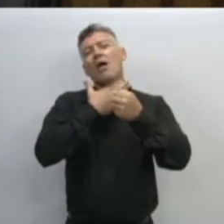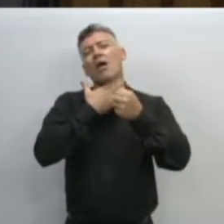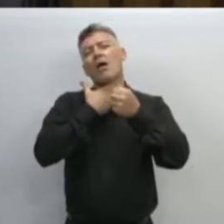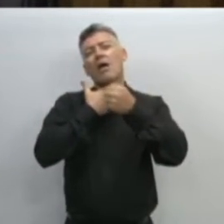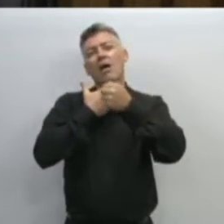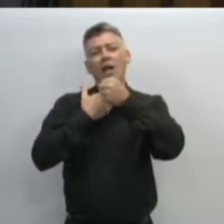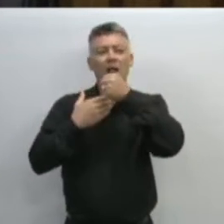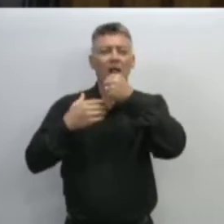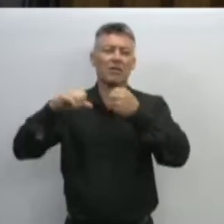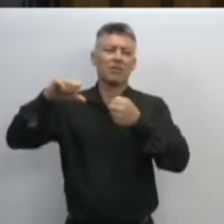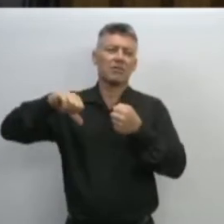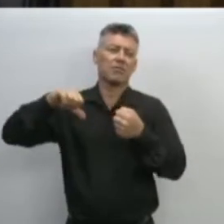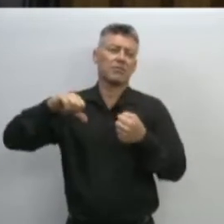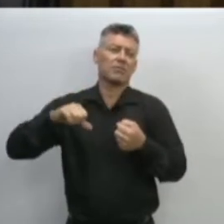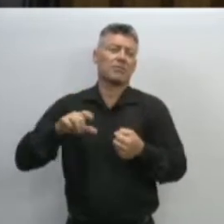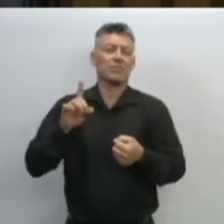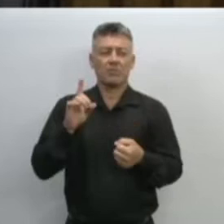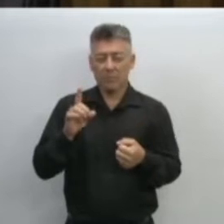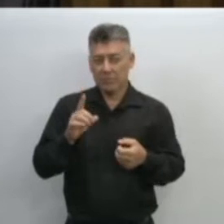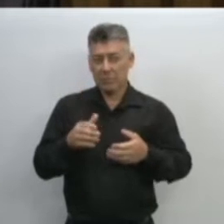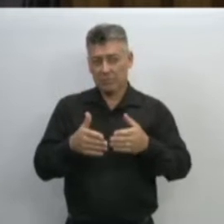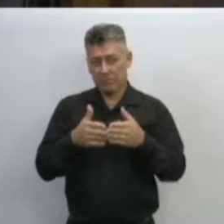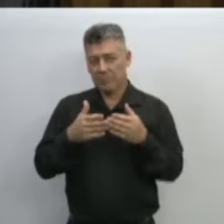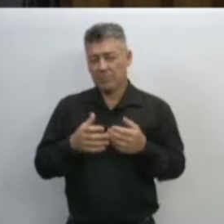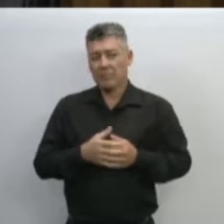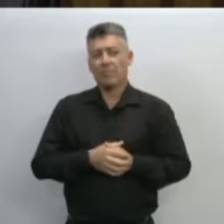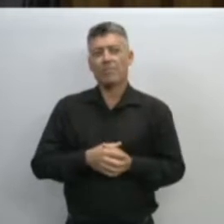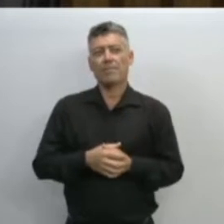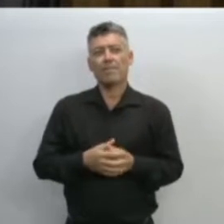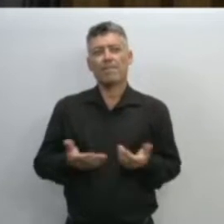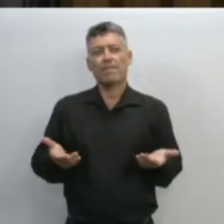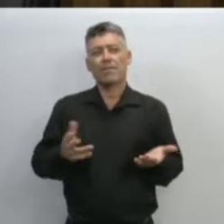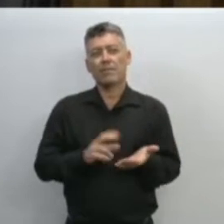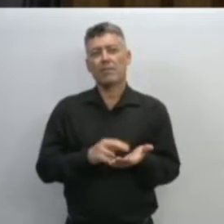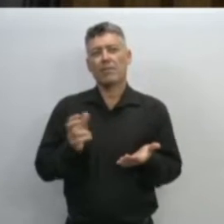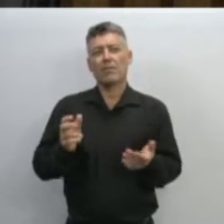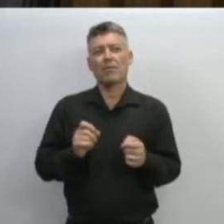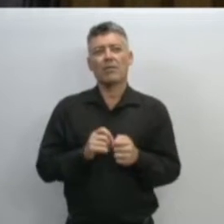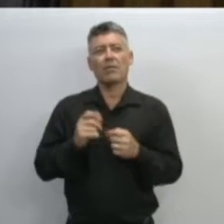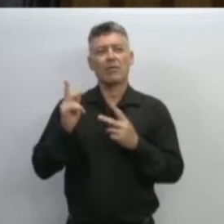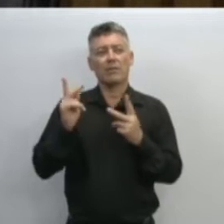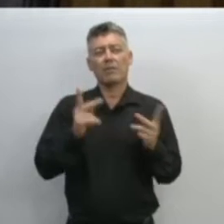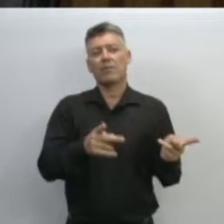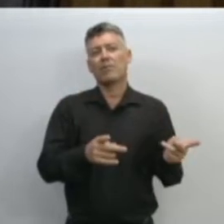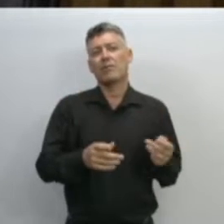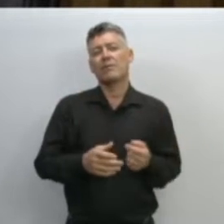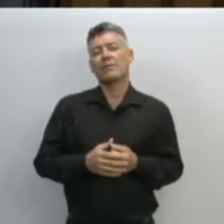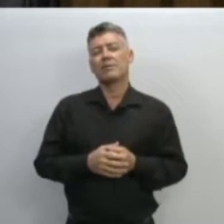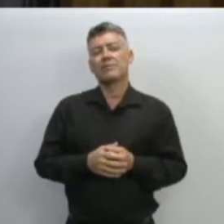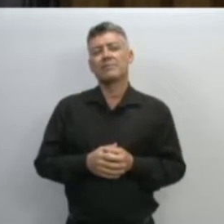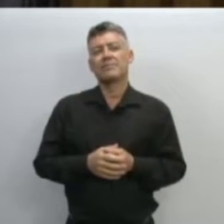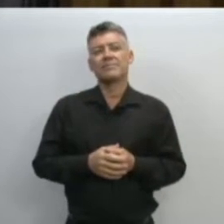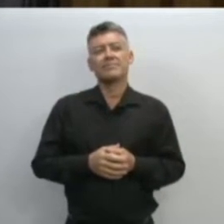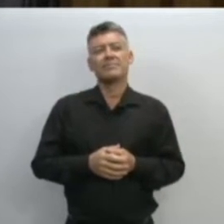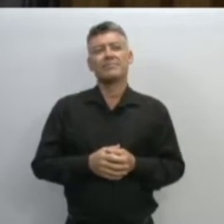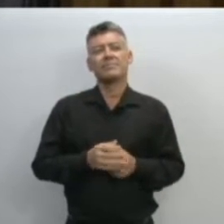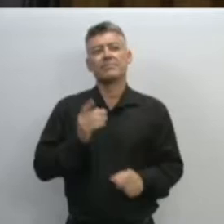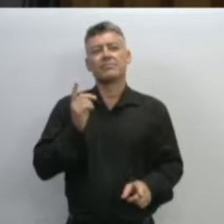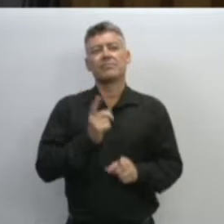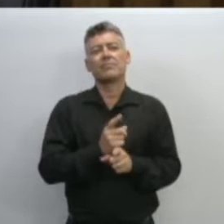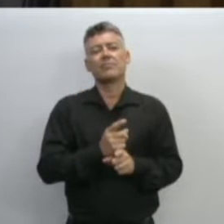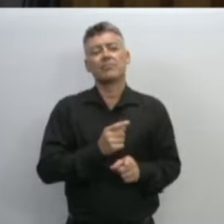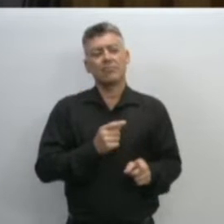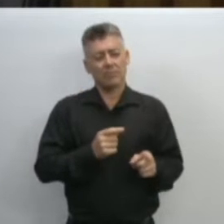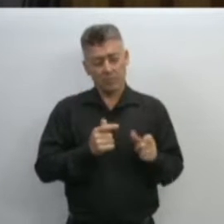eu queria também, seu presidente, trazer aqui hoje pela manhã, fizemos uma visita como forma de um